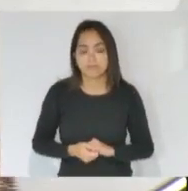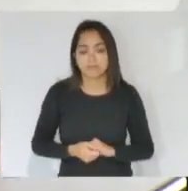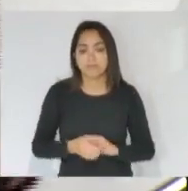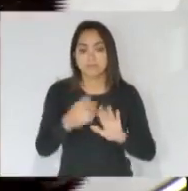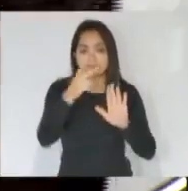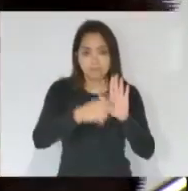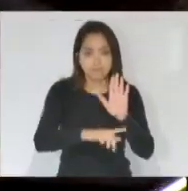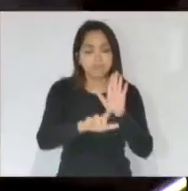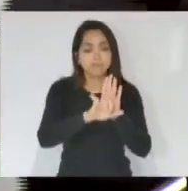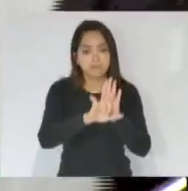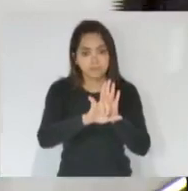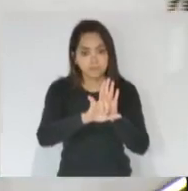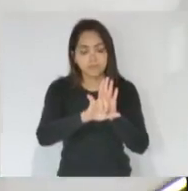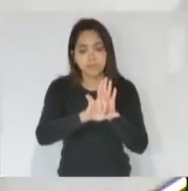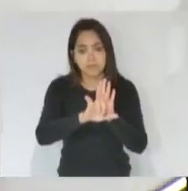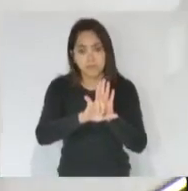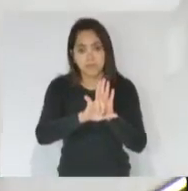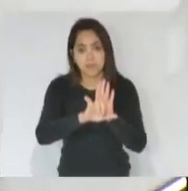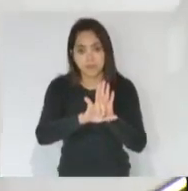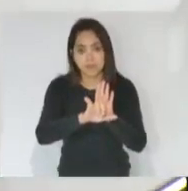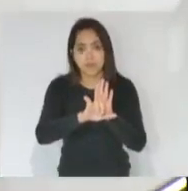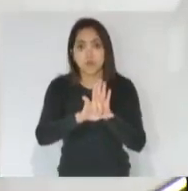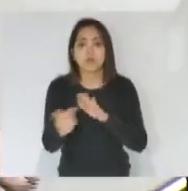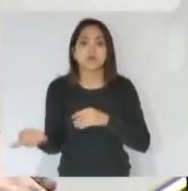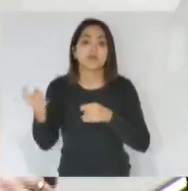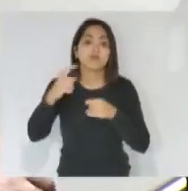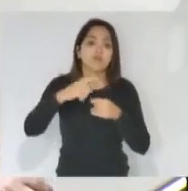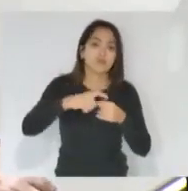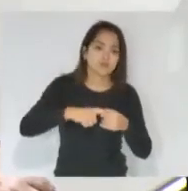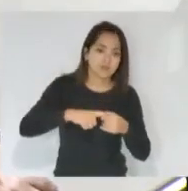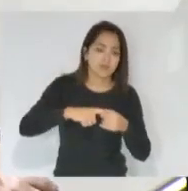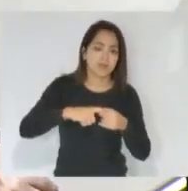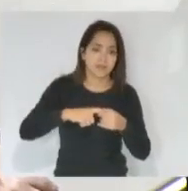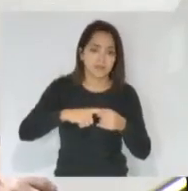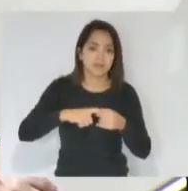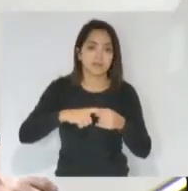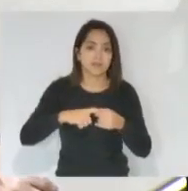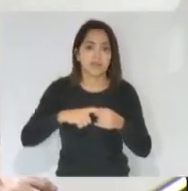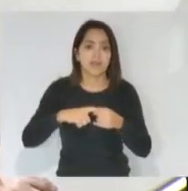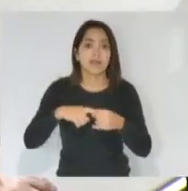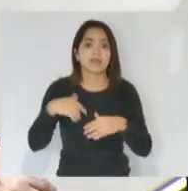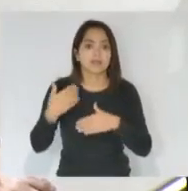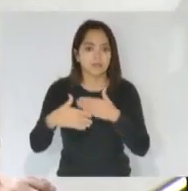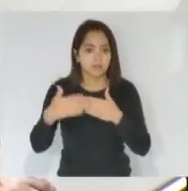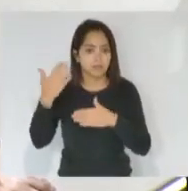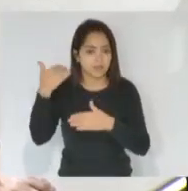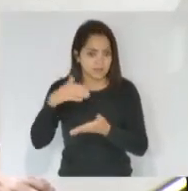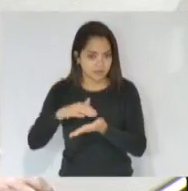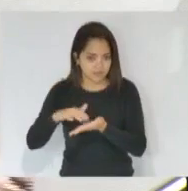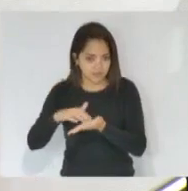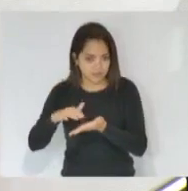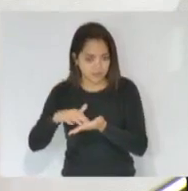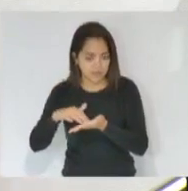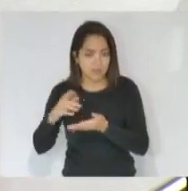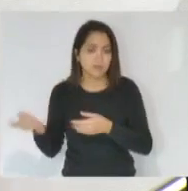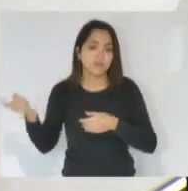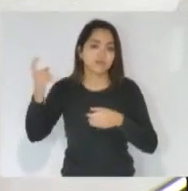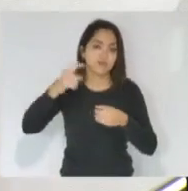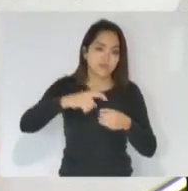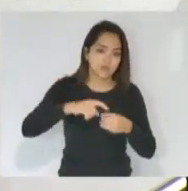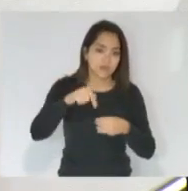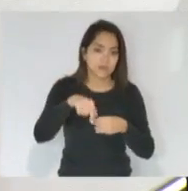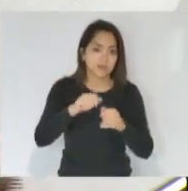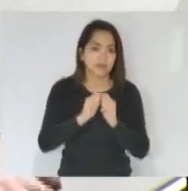projeto de lei, quando retornei à Assembleia depois de ter sido secretário de infraestrutura, que o